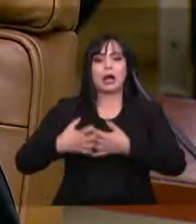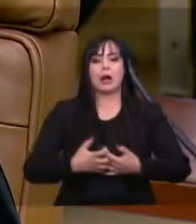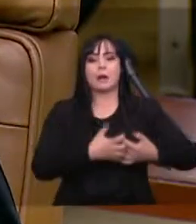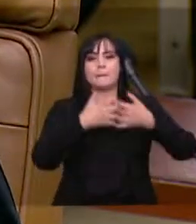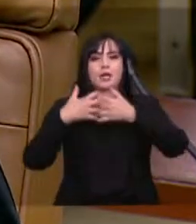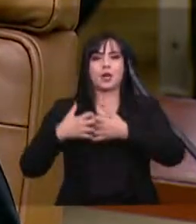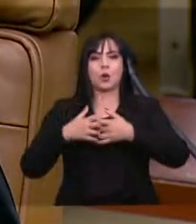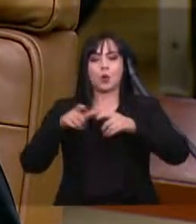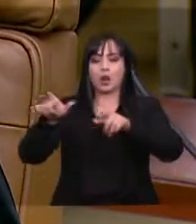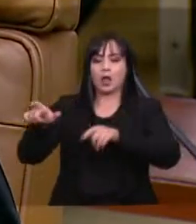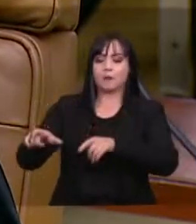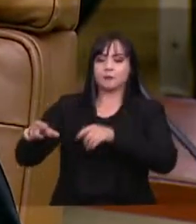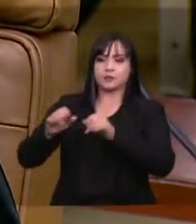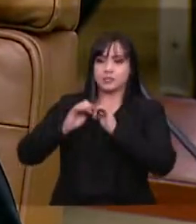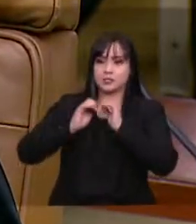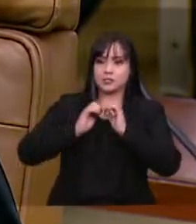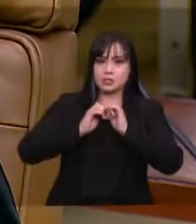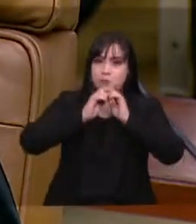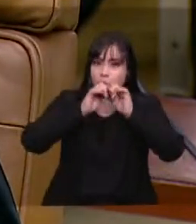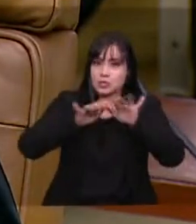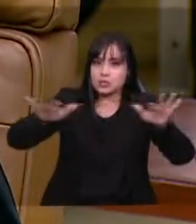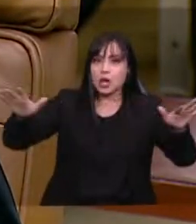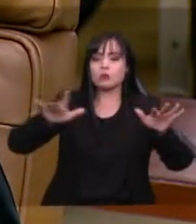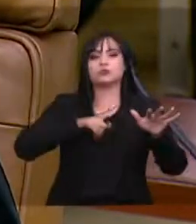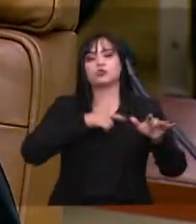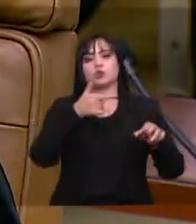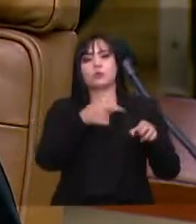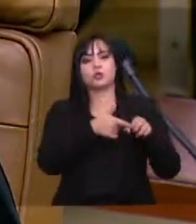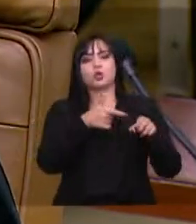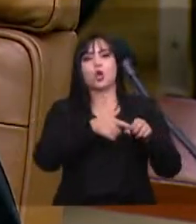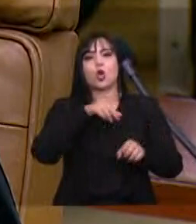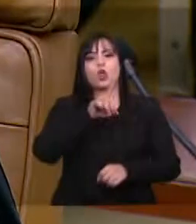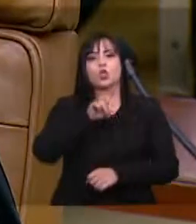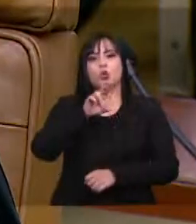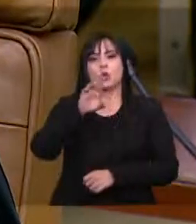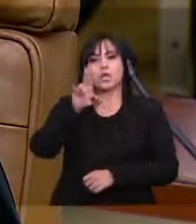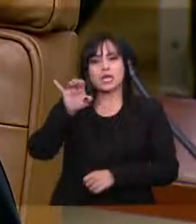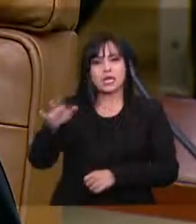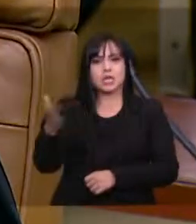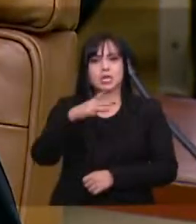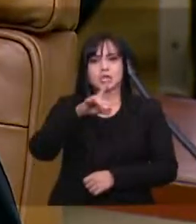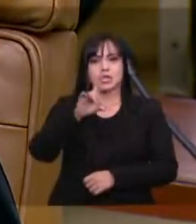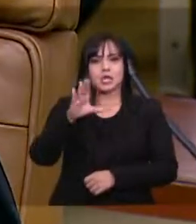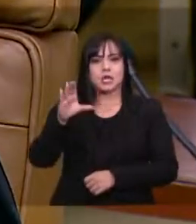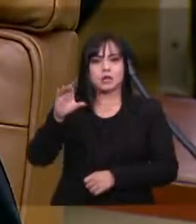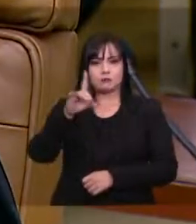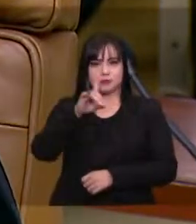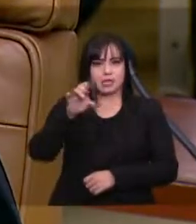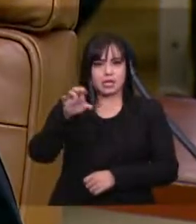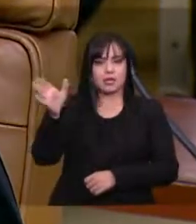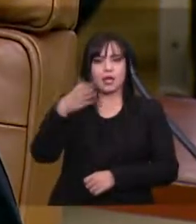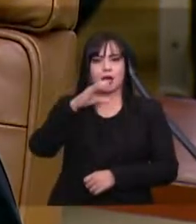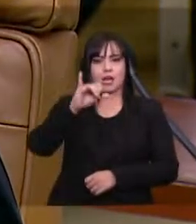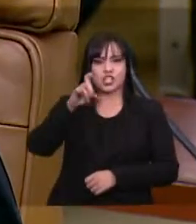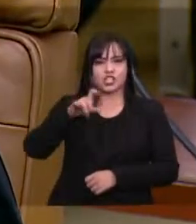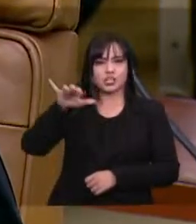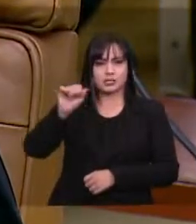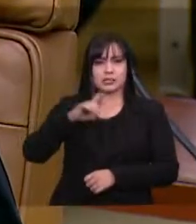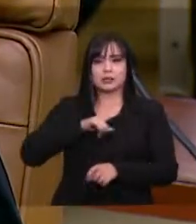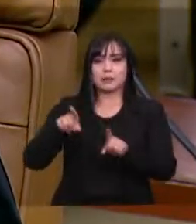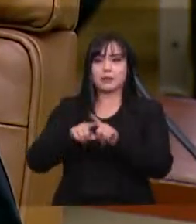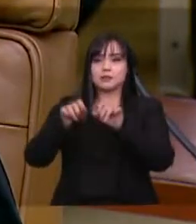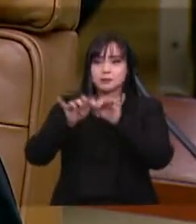tanque no terminal distribuição de combustíveis de Duque de Caxias e segundo de cais flutuante no terminal